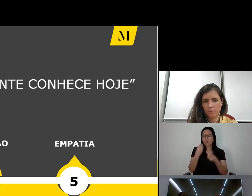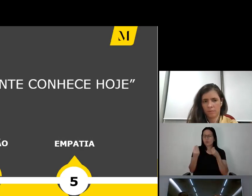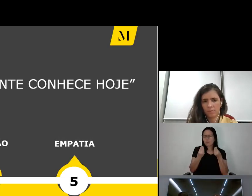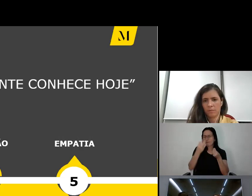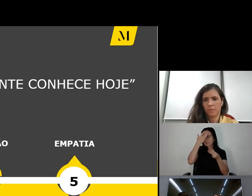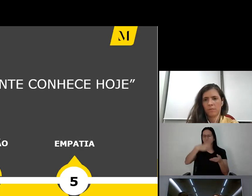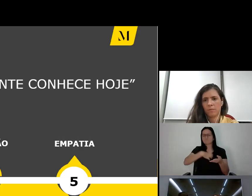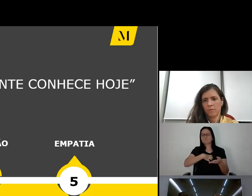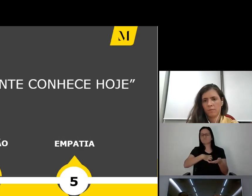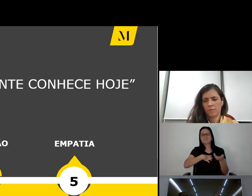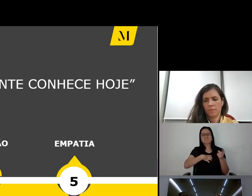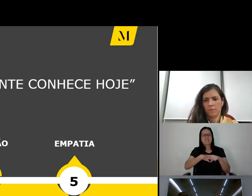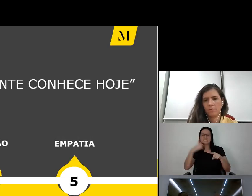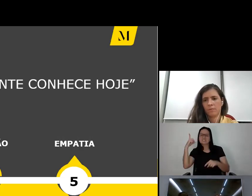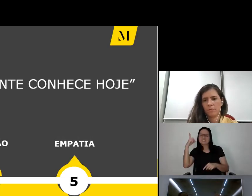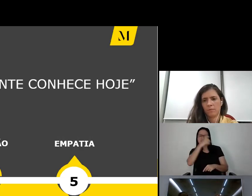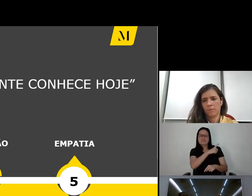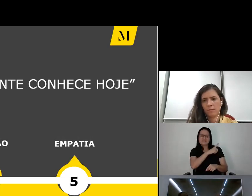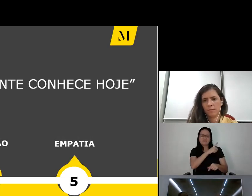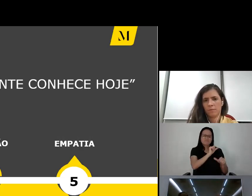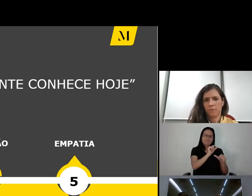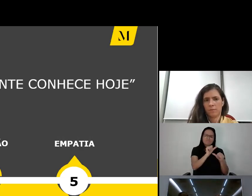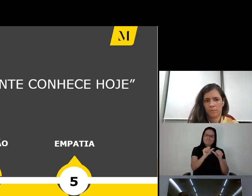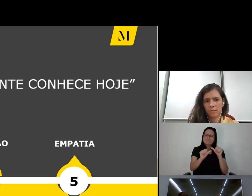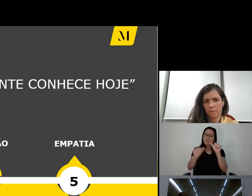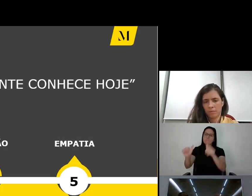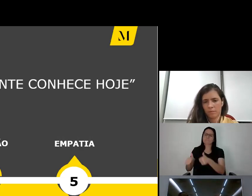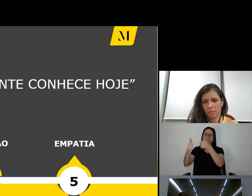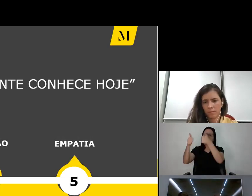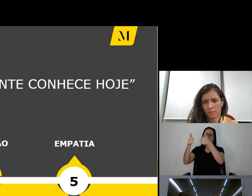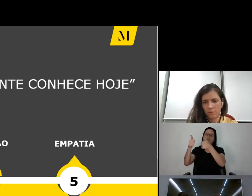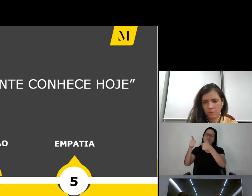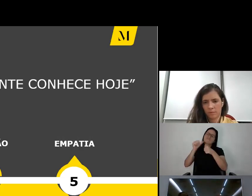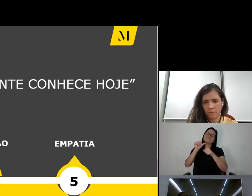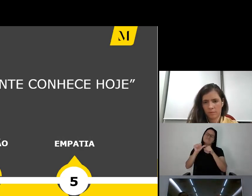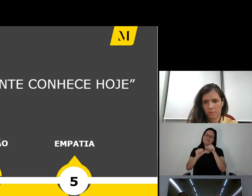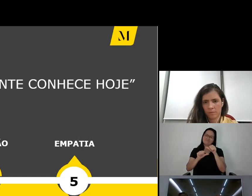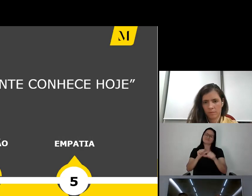sabe pegar a dificuldade e fazer o melhor dela, né? Transformar aquilo